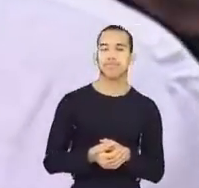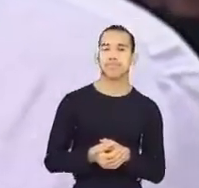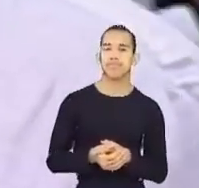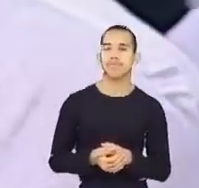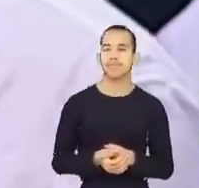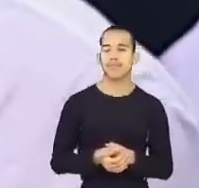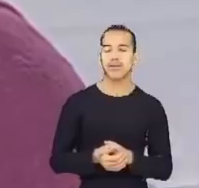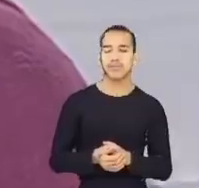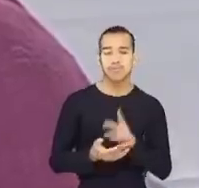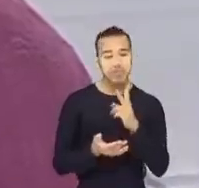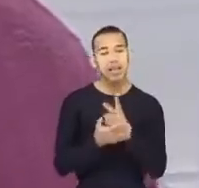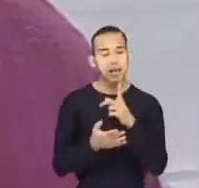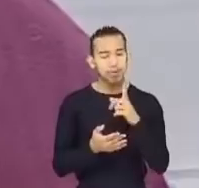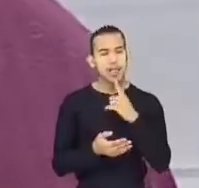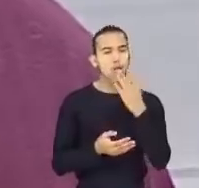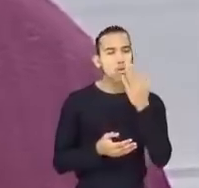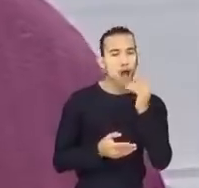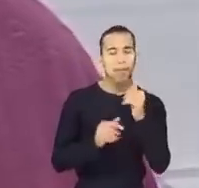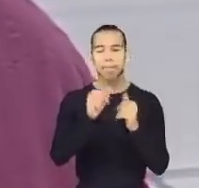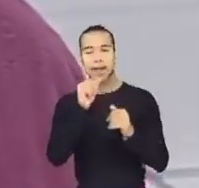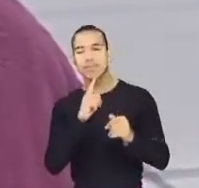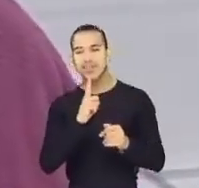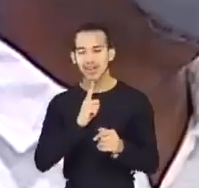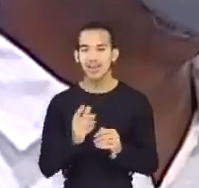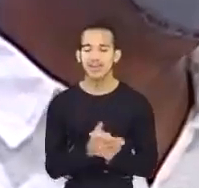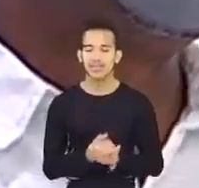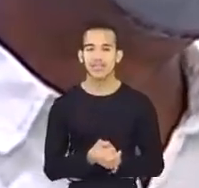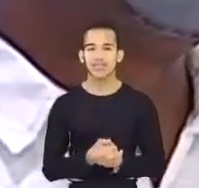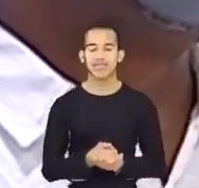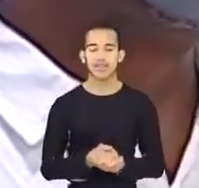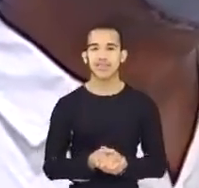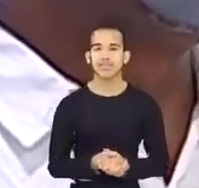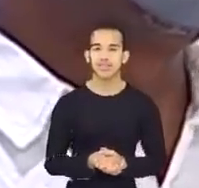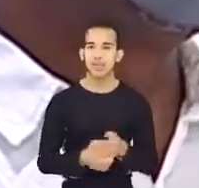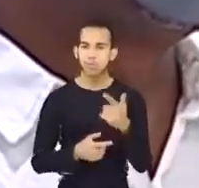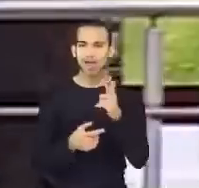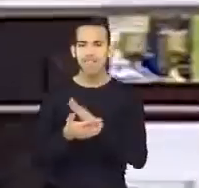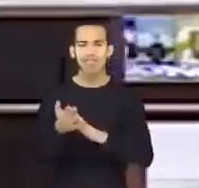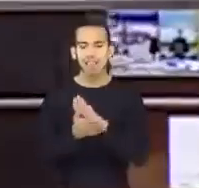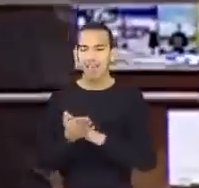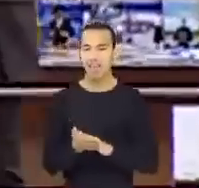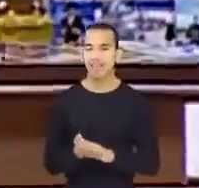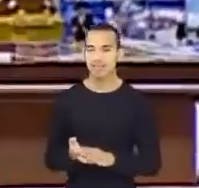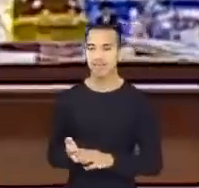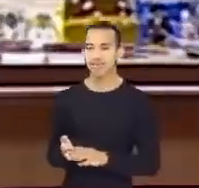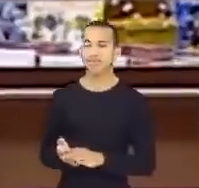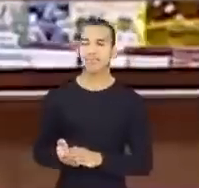Sempre tinha um comes e bebe no velório, um negocinho. A meninada, que a meninada não quer saber, né? A gente ia lá para comer